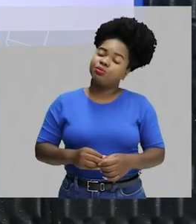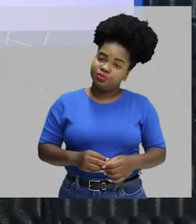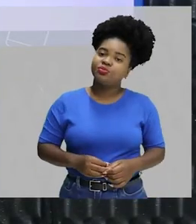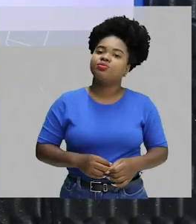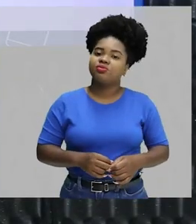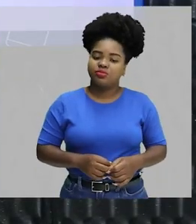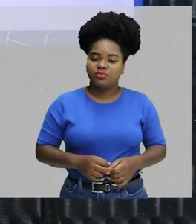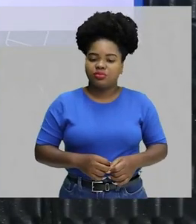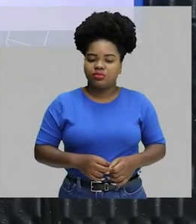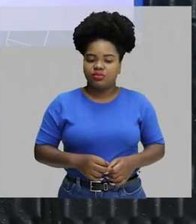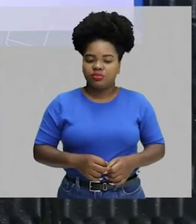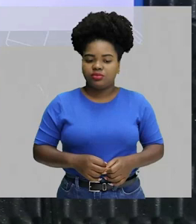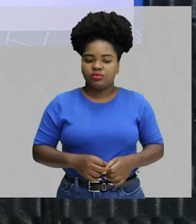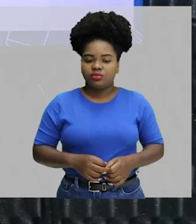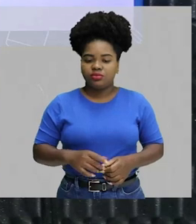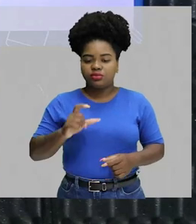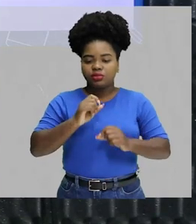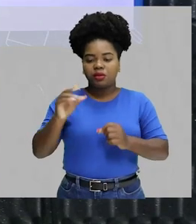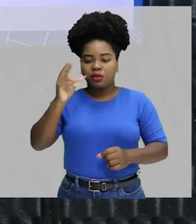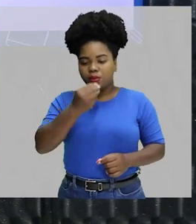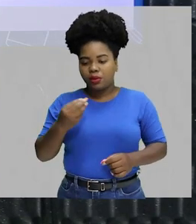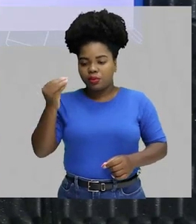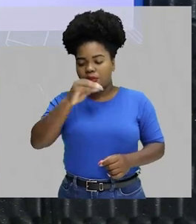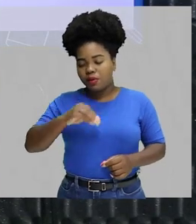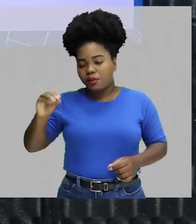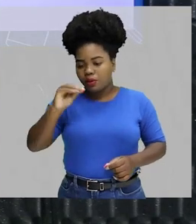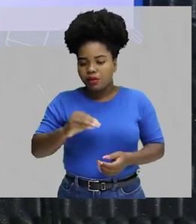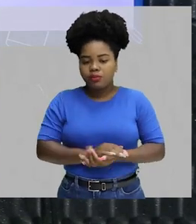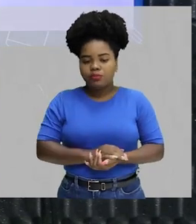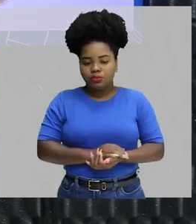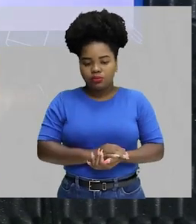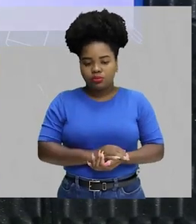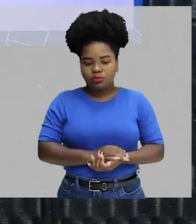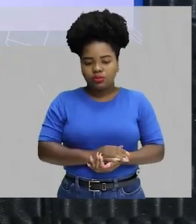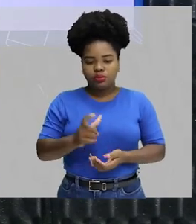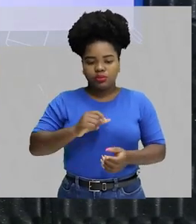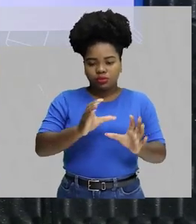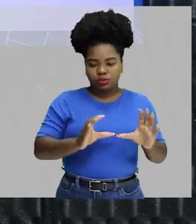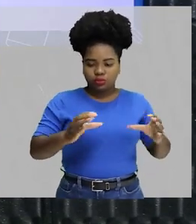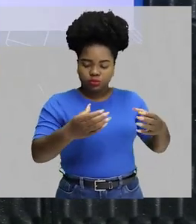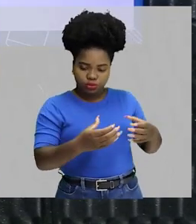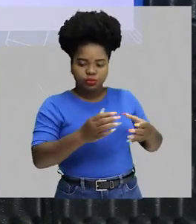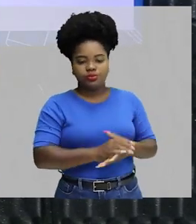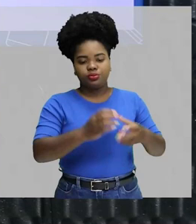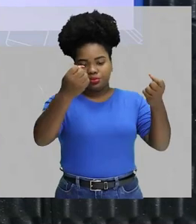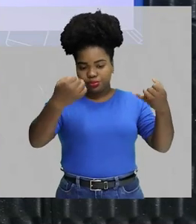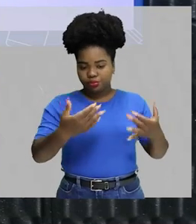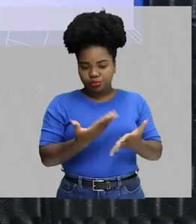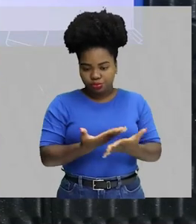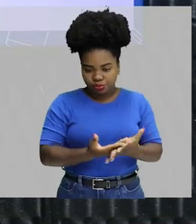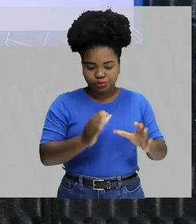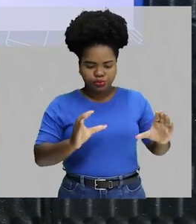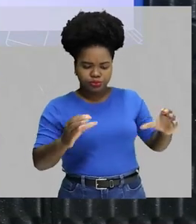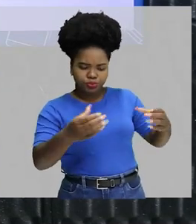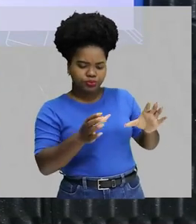também é de cuno oral certo então prática de oralidade de uma comunidade então todo a gente já falou isso em outra aula uma